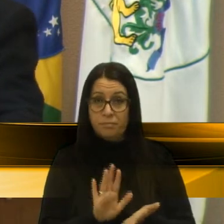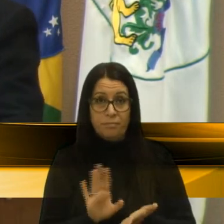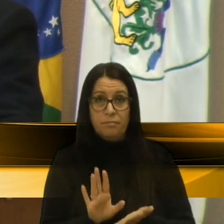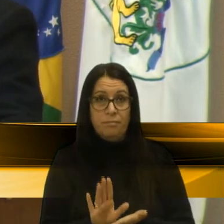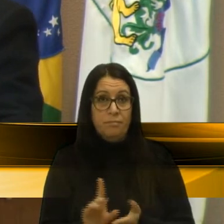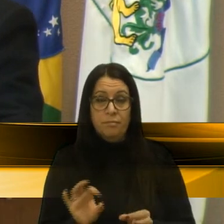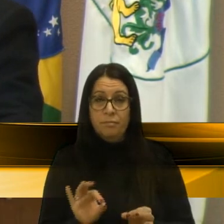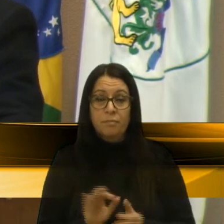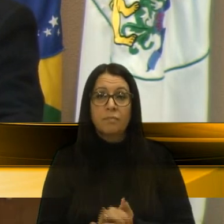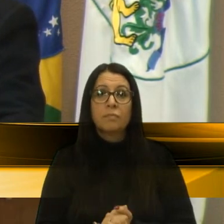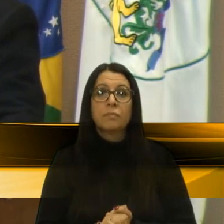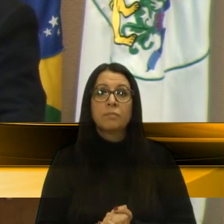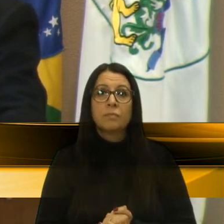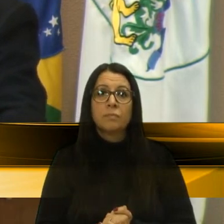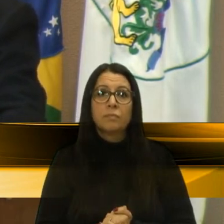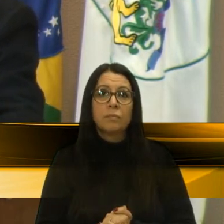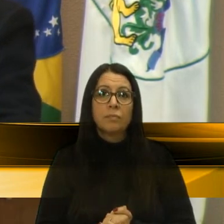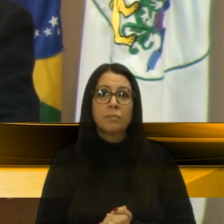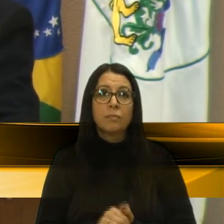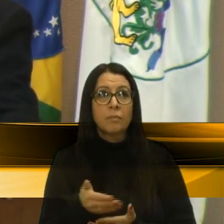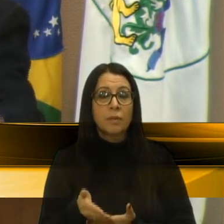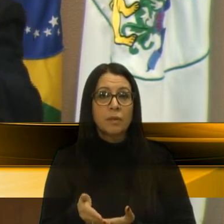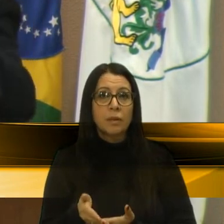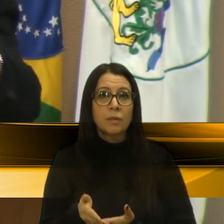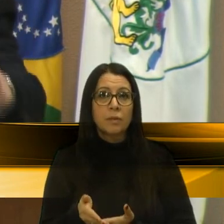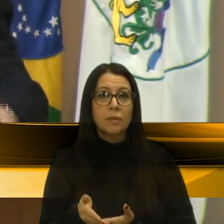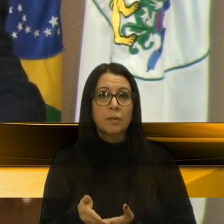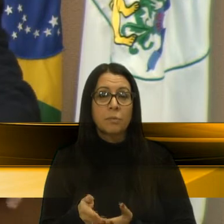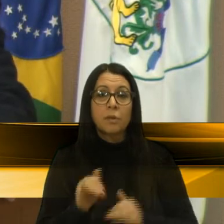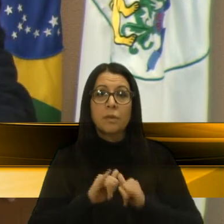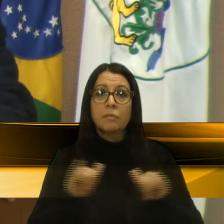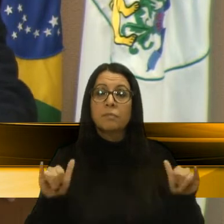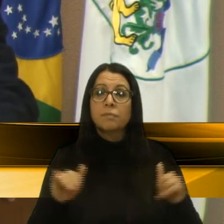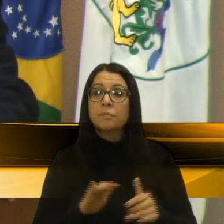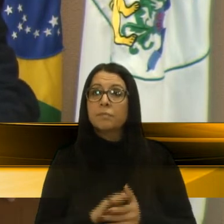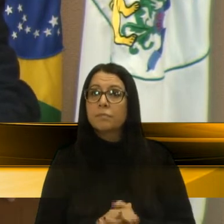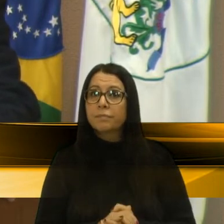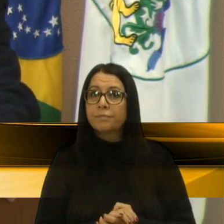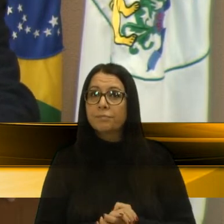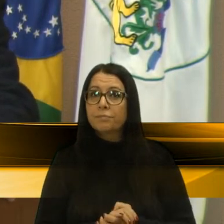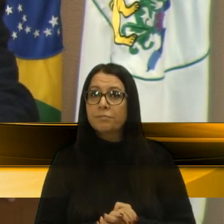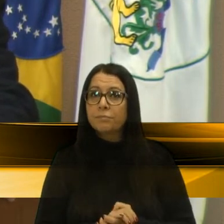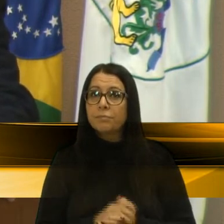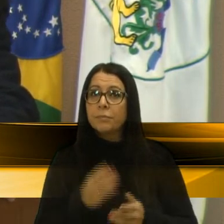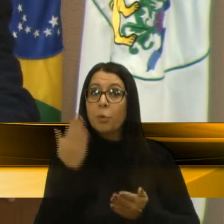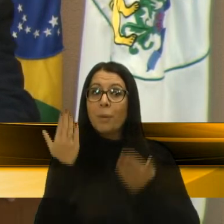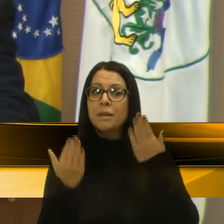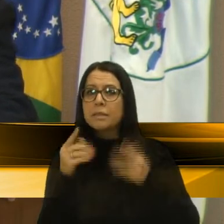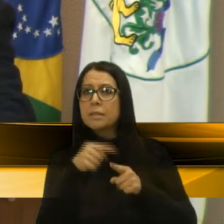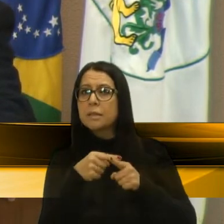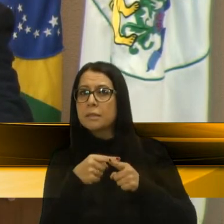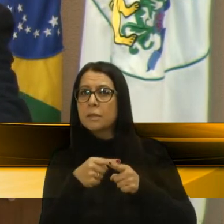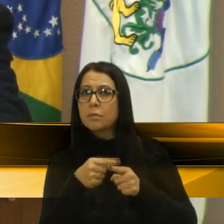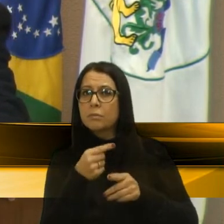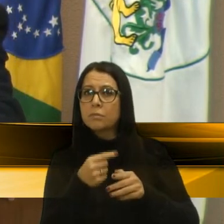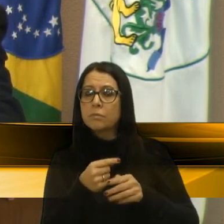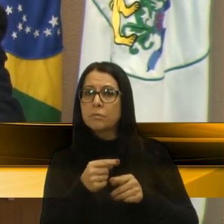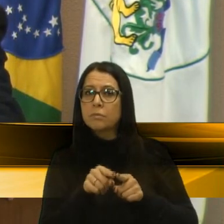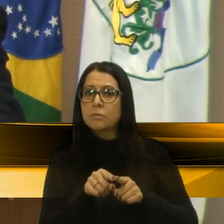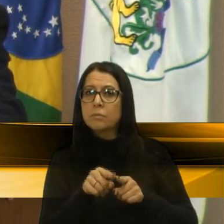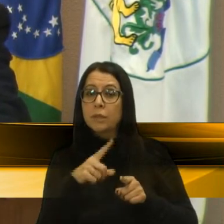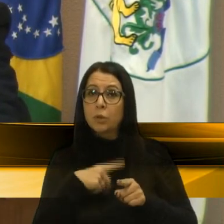as soluções para serem apresentadas na área da saúde, né? O postão, que já era